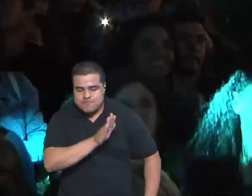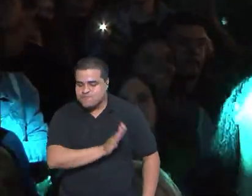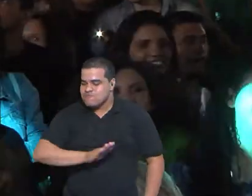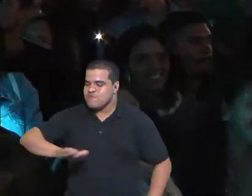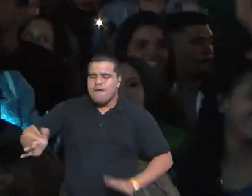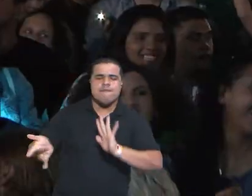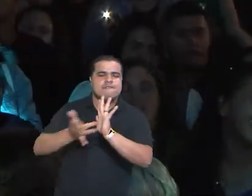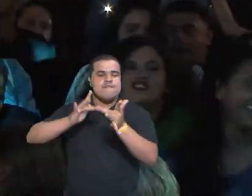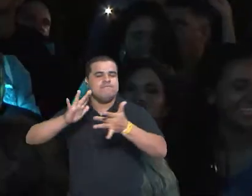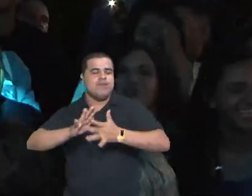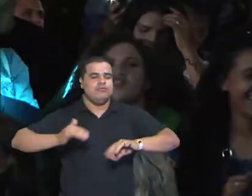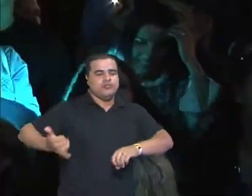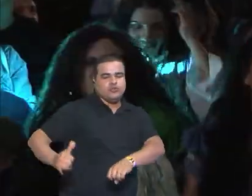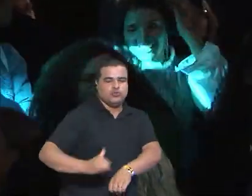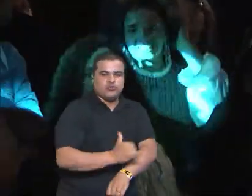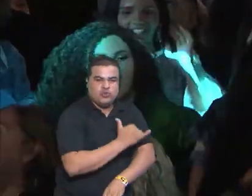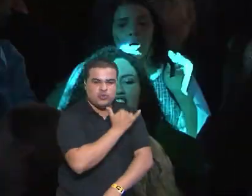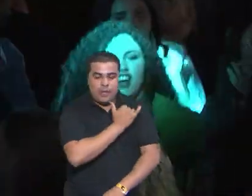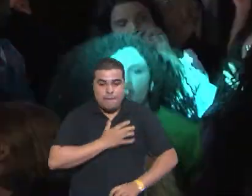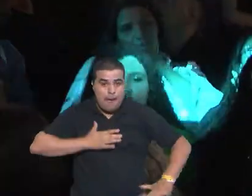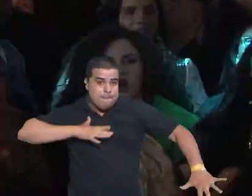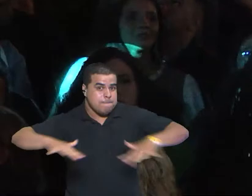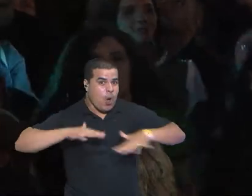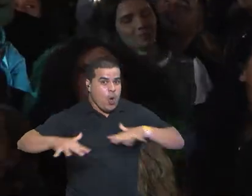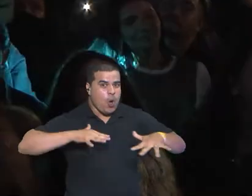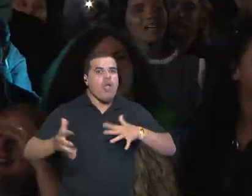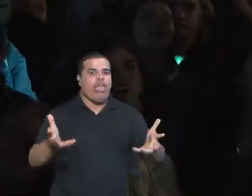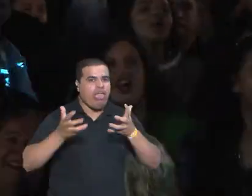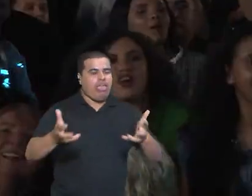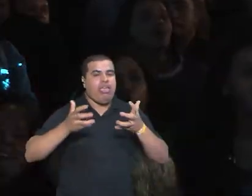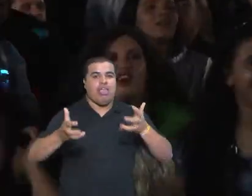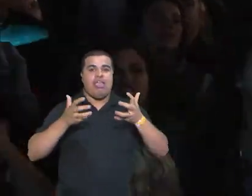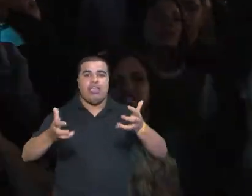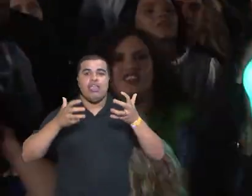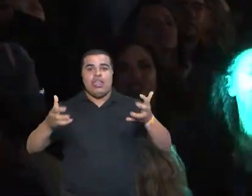criança de Jesus tem energia para gastar